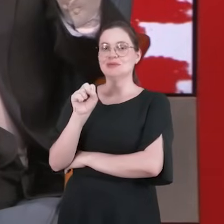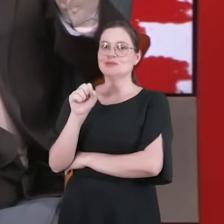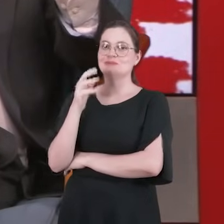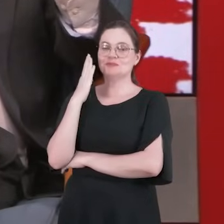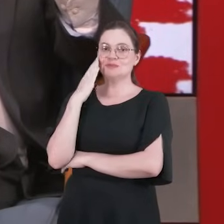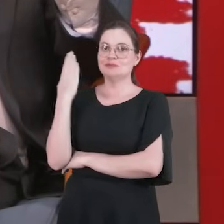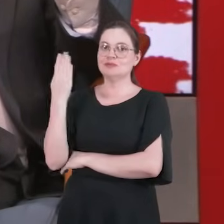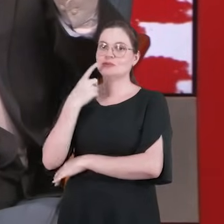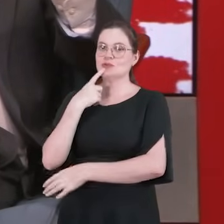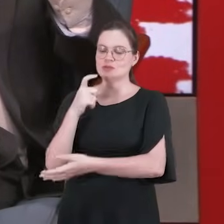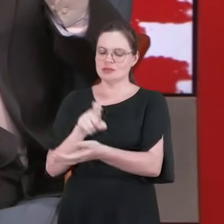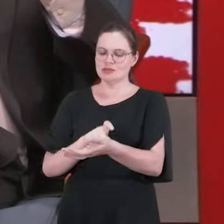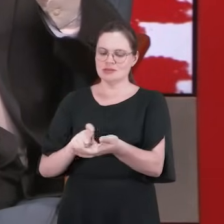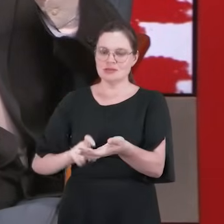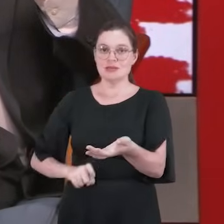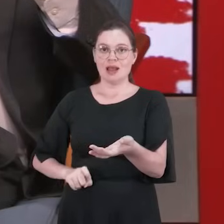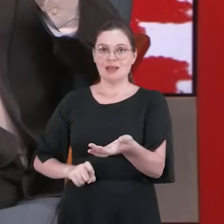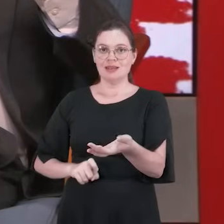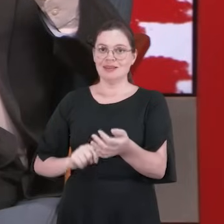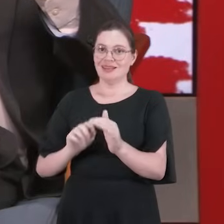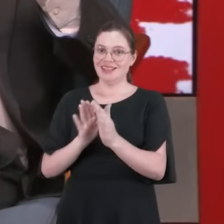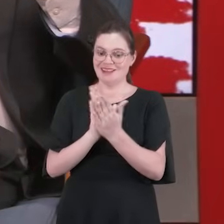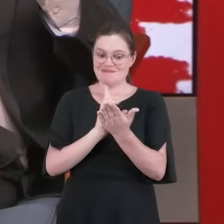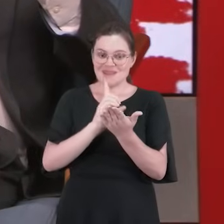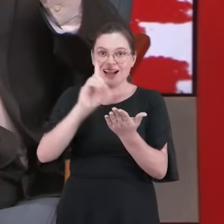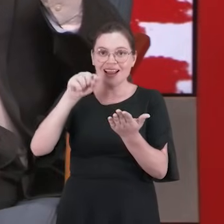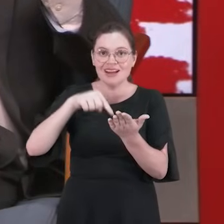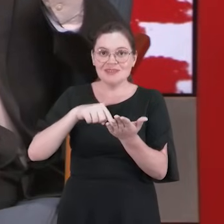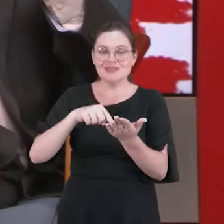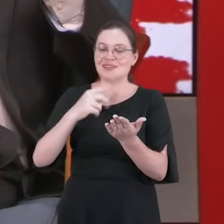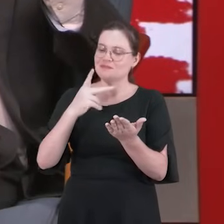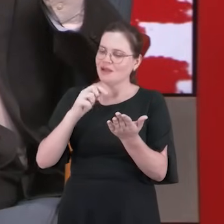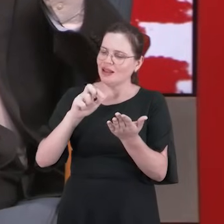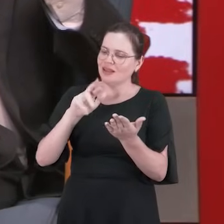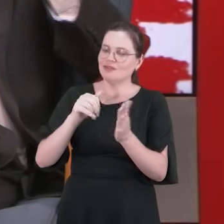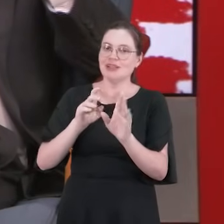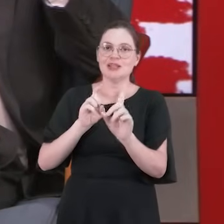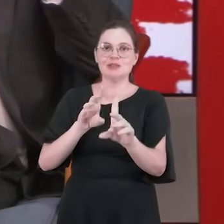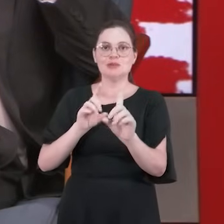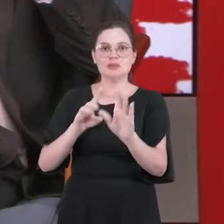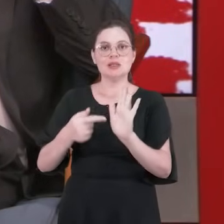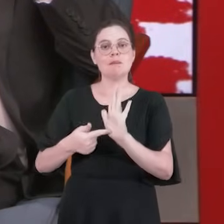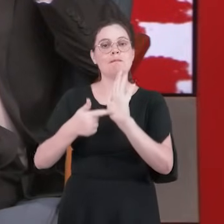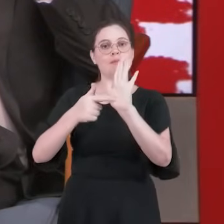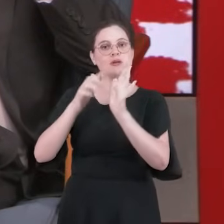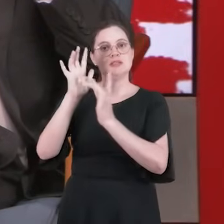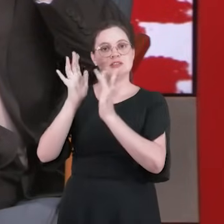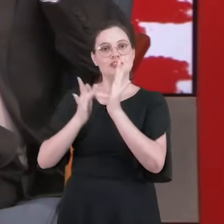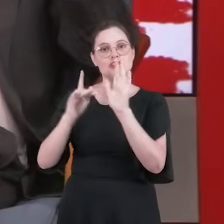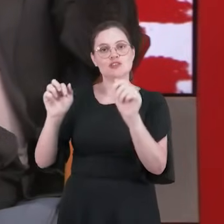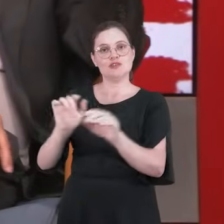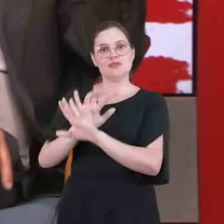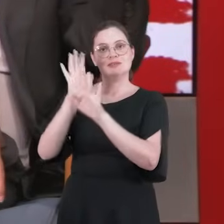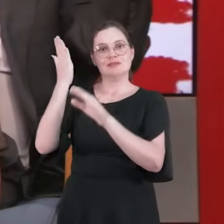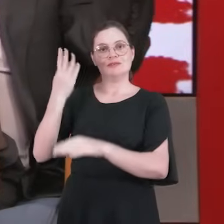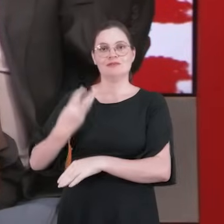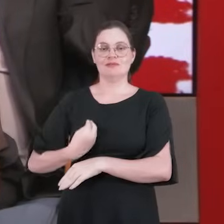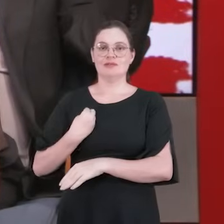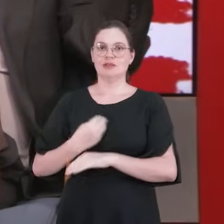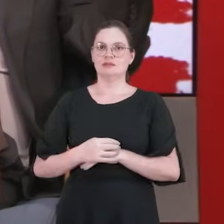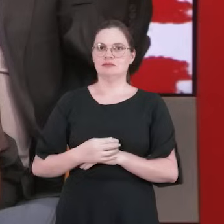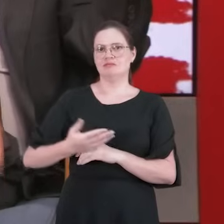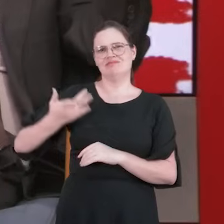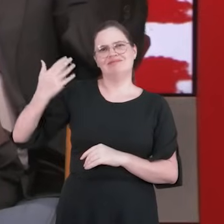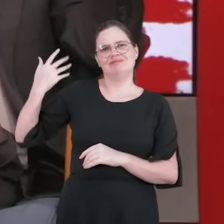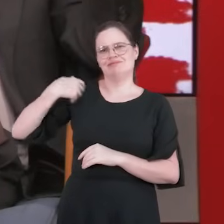O sangue e a palavra revela Jesus vivo. Nós não sabíamos isso